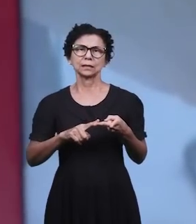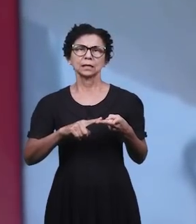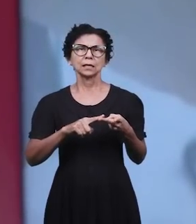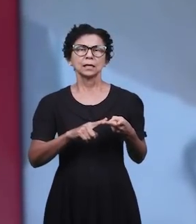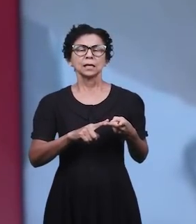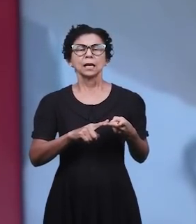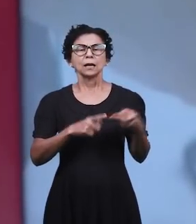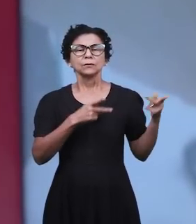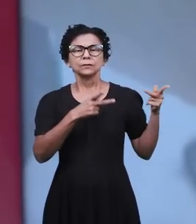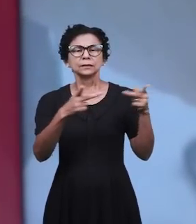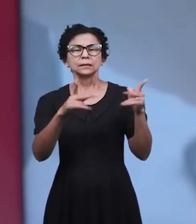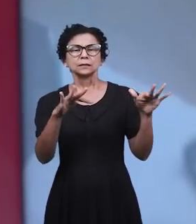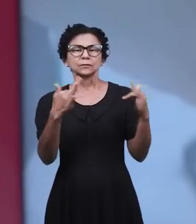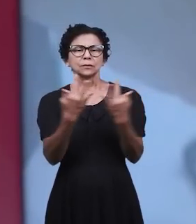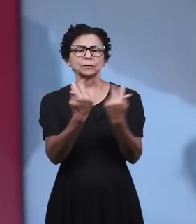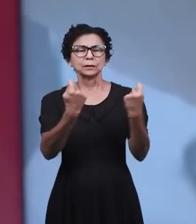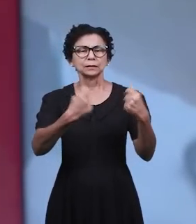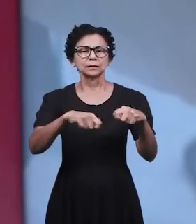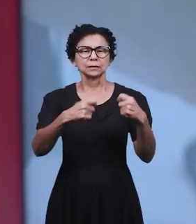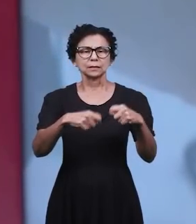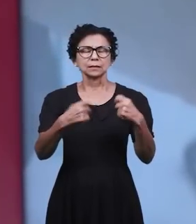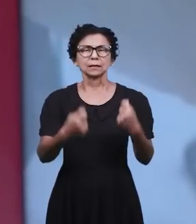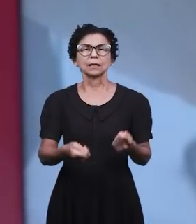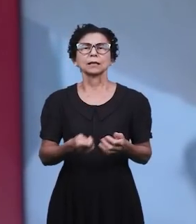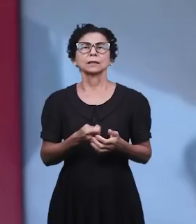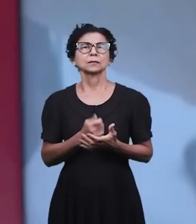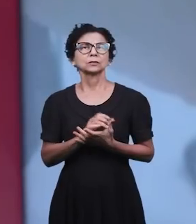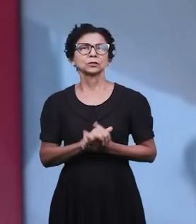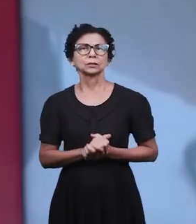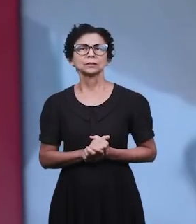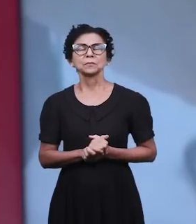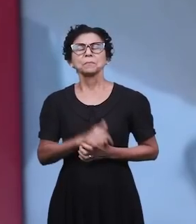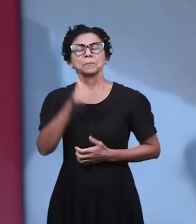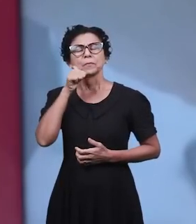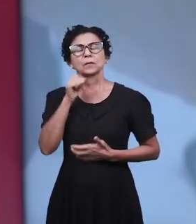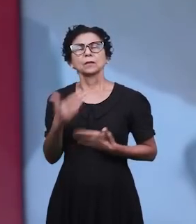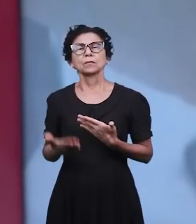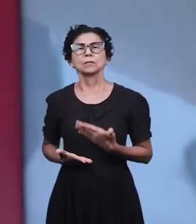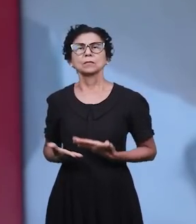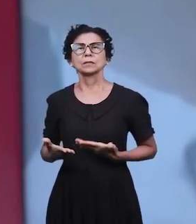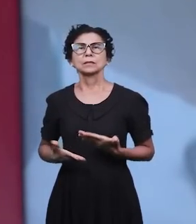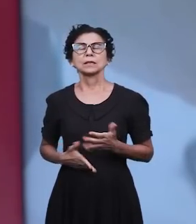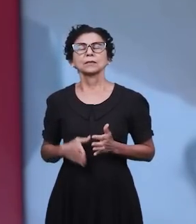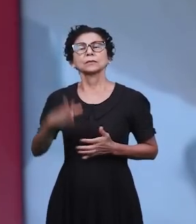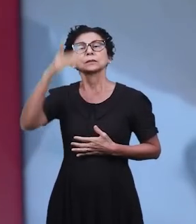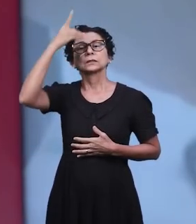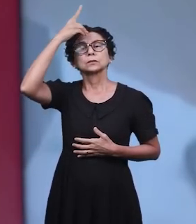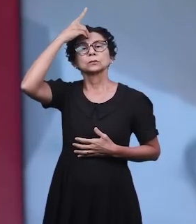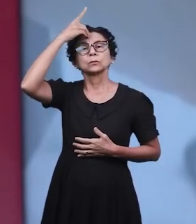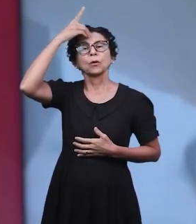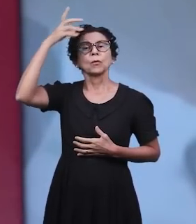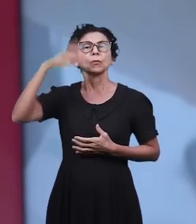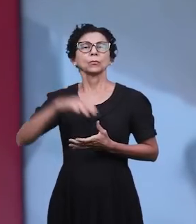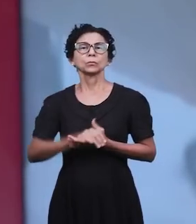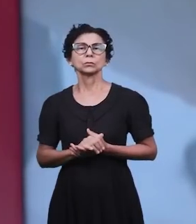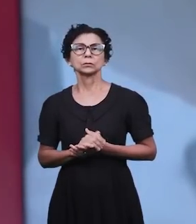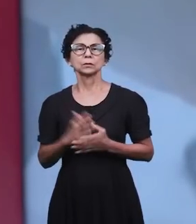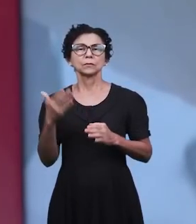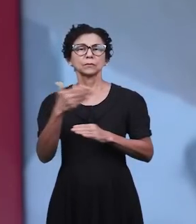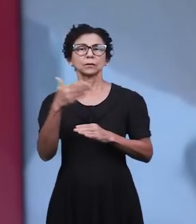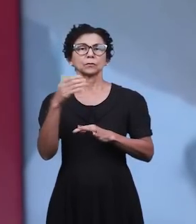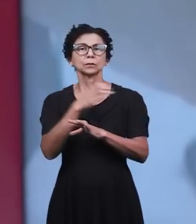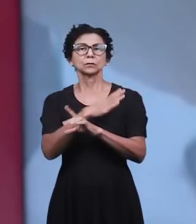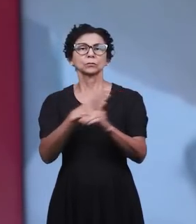fazendo visita, socorrem materialmente, elas são irmãs que estão ali entregando dons espirituais, são irmãs que estão no culto profético. Você vai